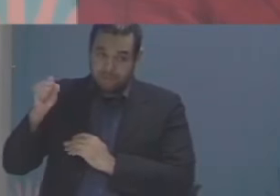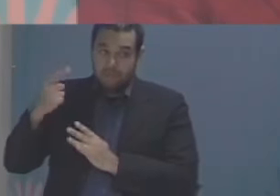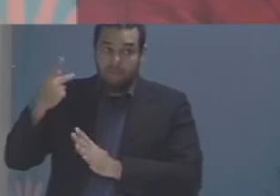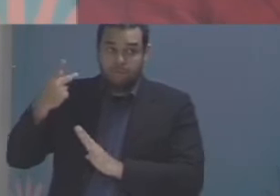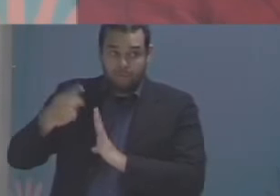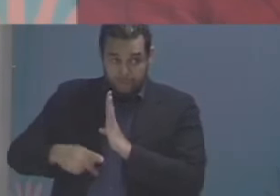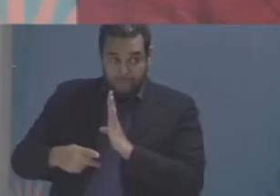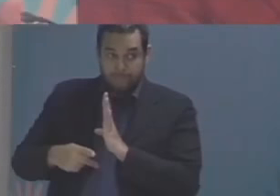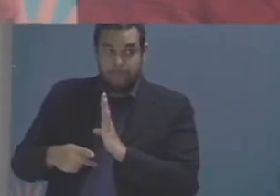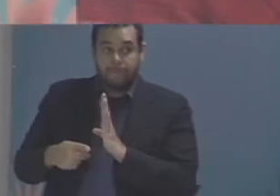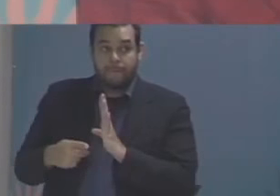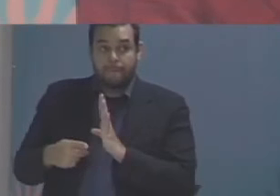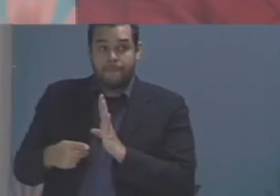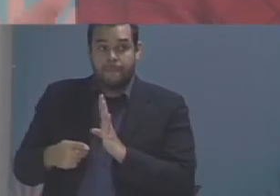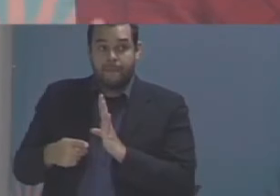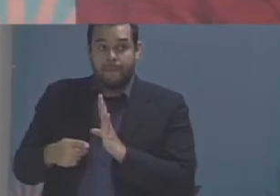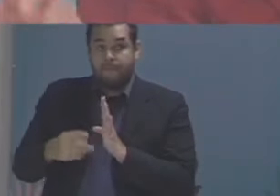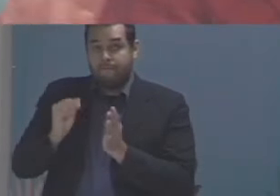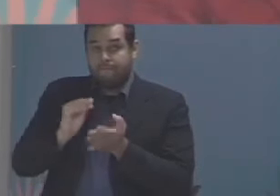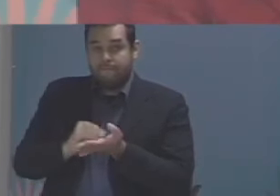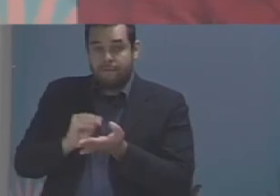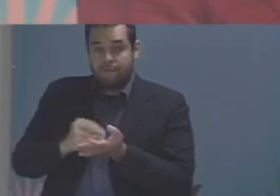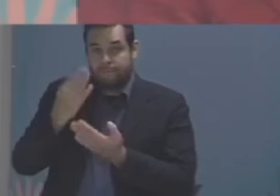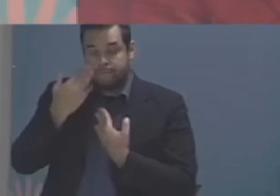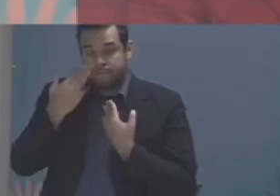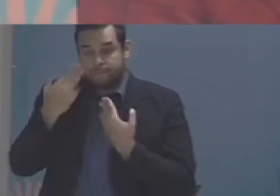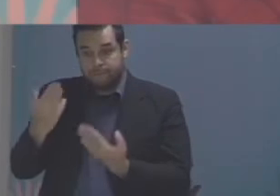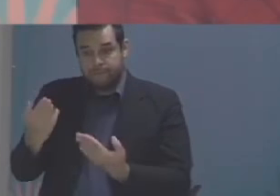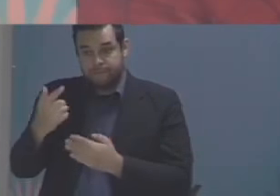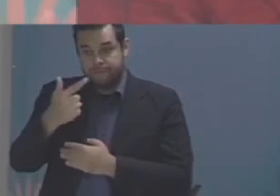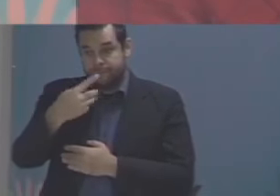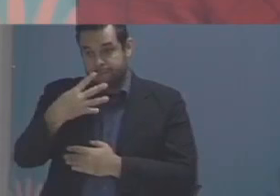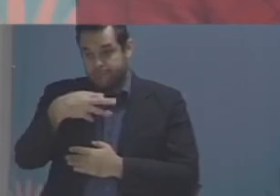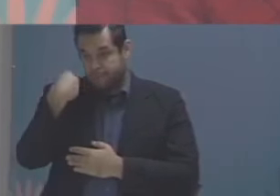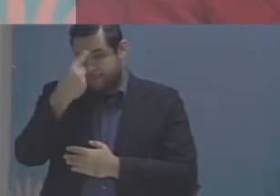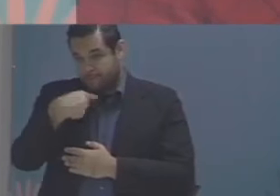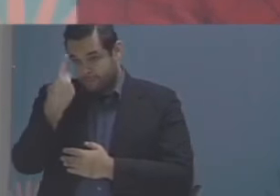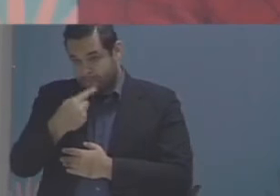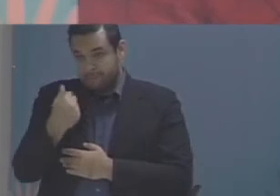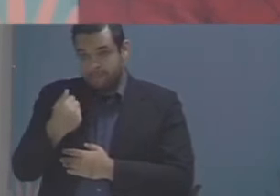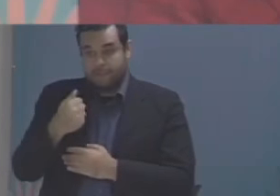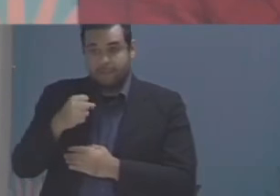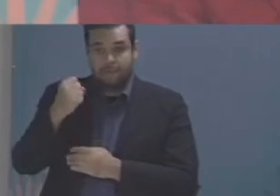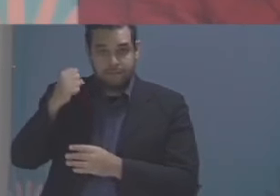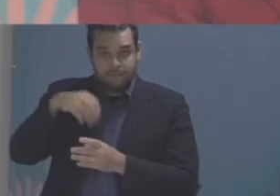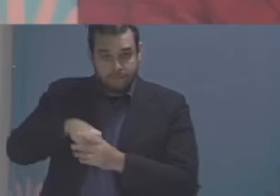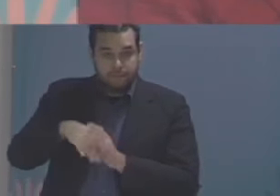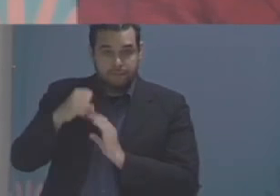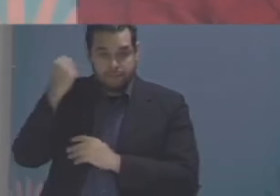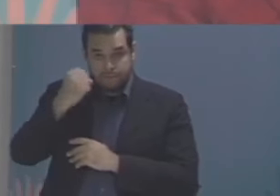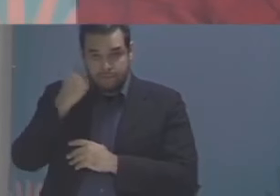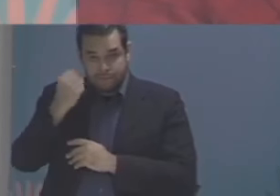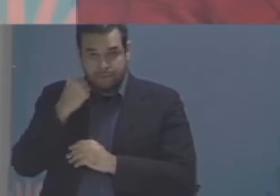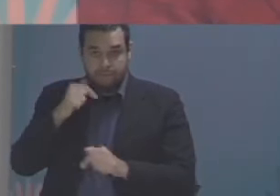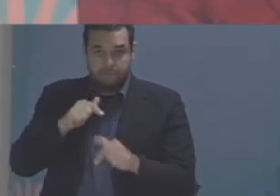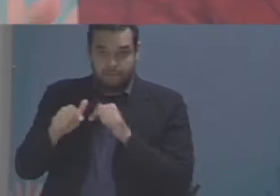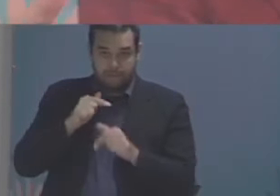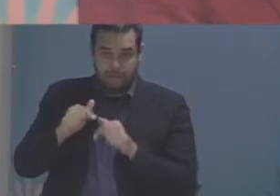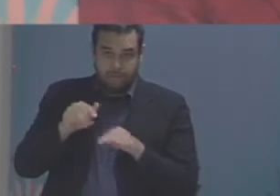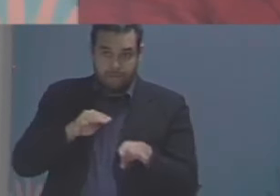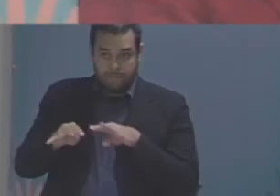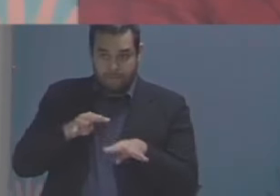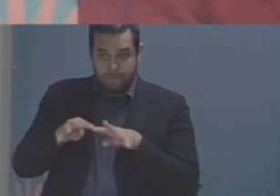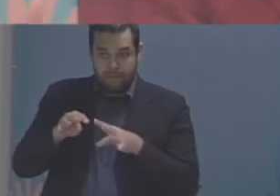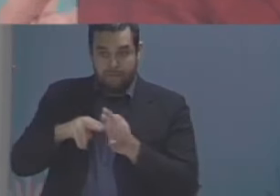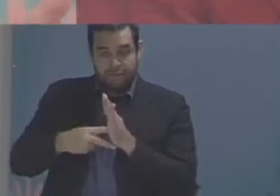projeto foi super mal apresentado, com um projeto de 24 horas, foi para o Senado, pela atuação do movimento sindical de São Paulo